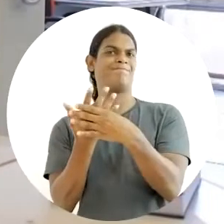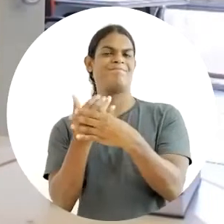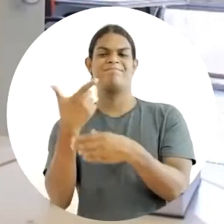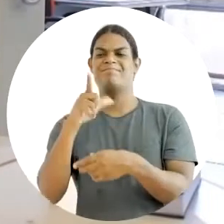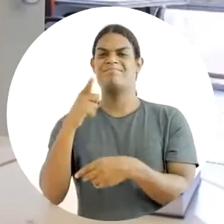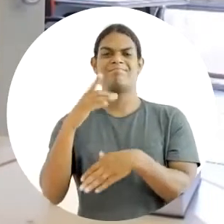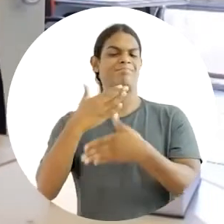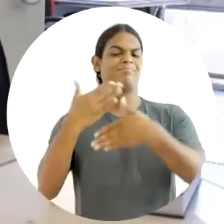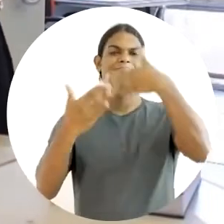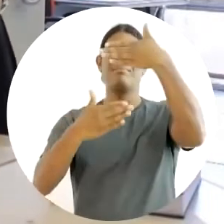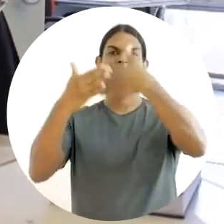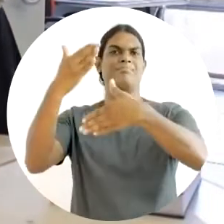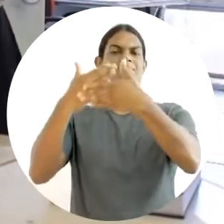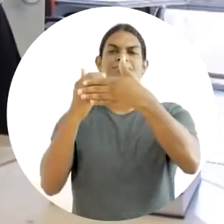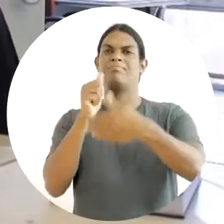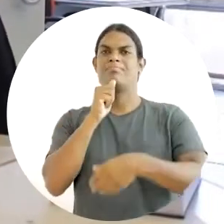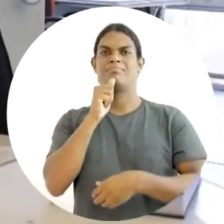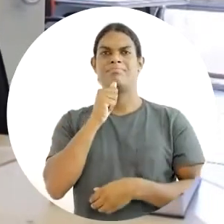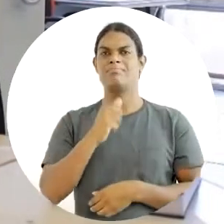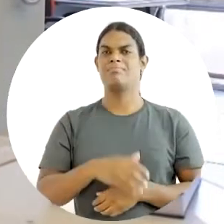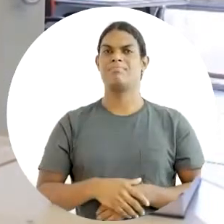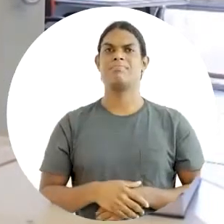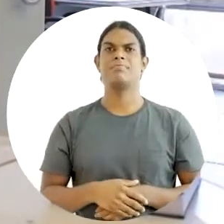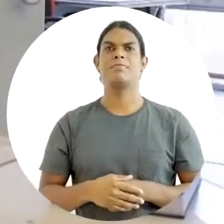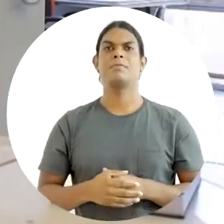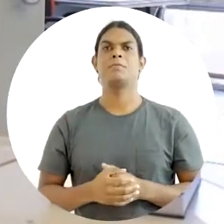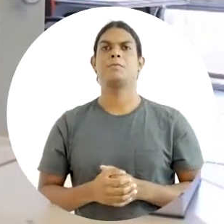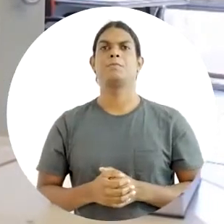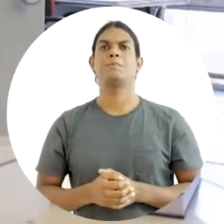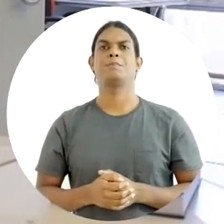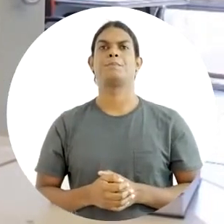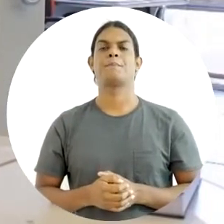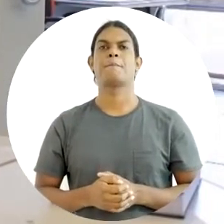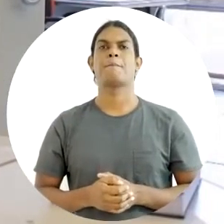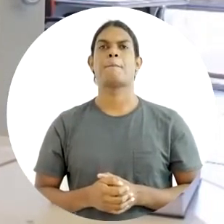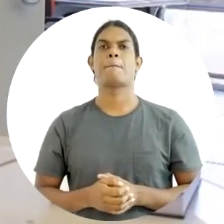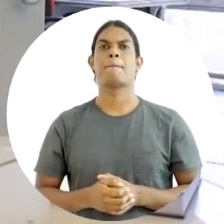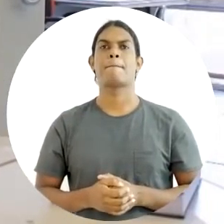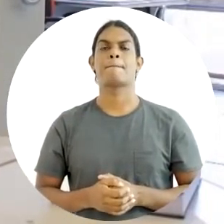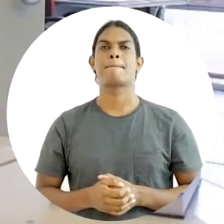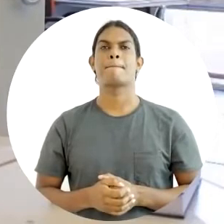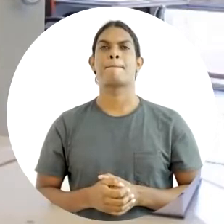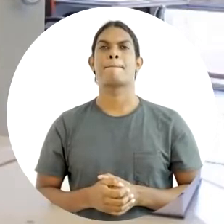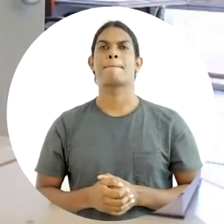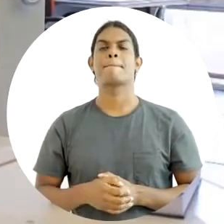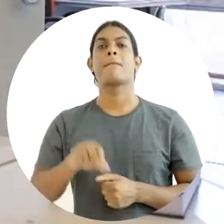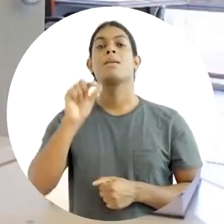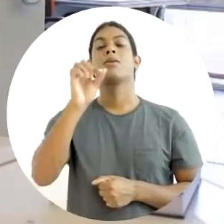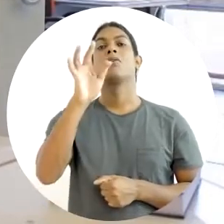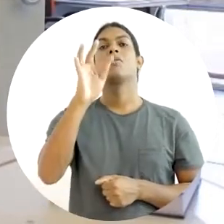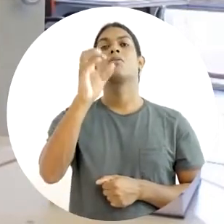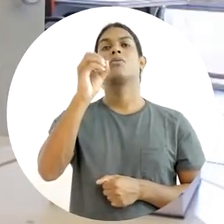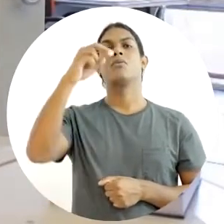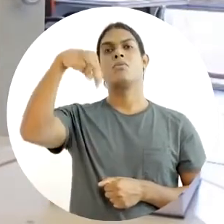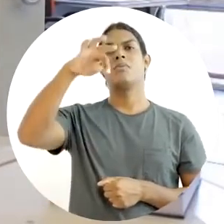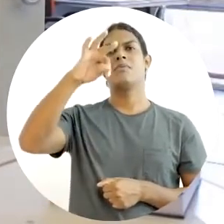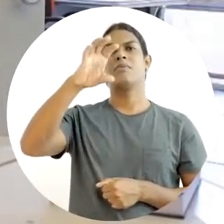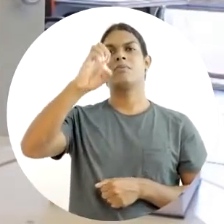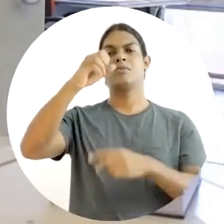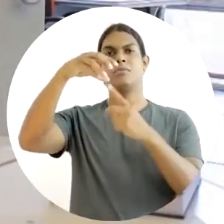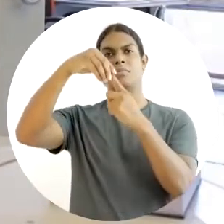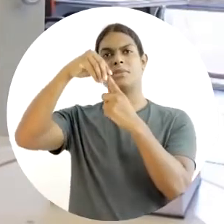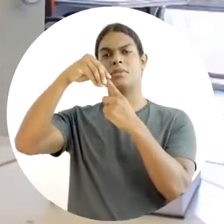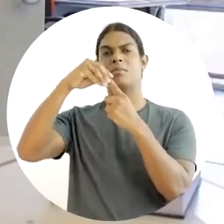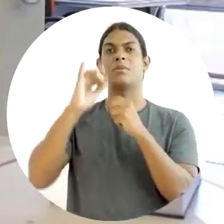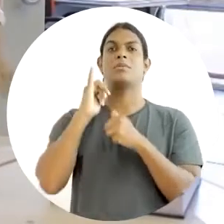Para manuscritos, nós utilizamos um outro capítulo do Código. E qual é a fonte principal de informação?